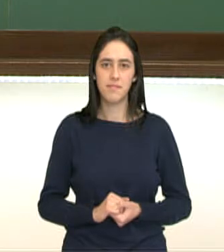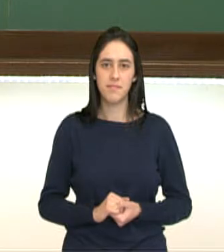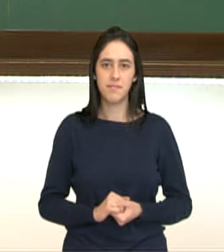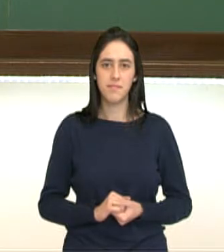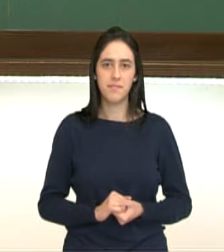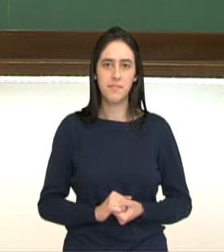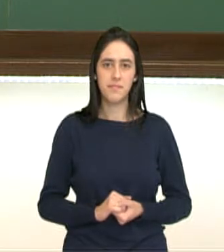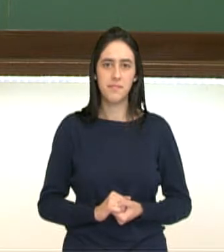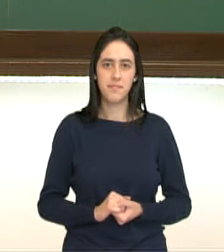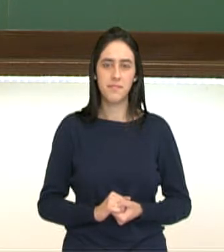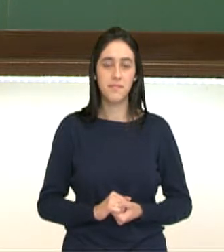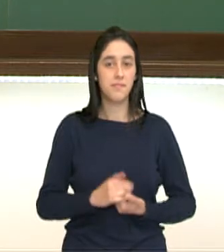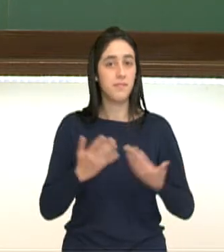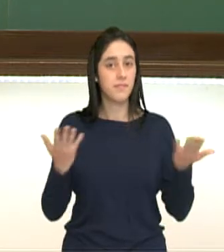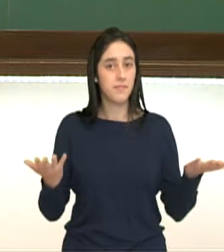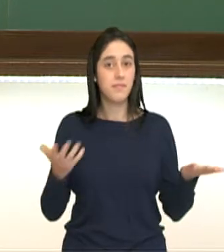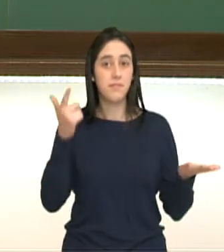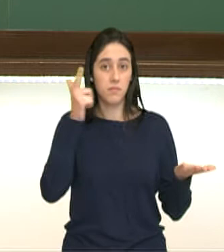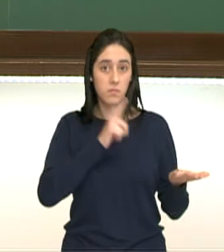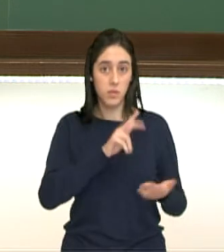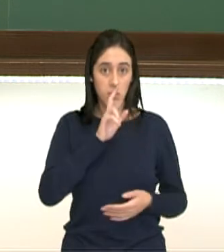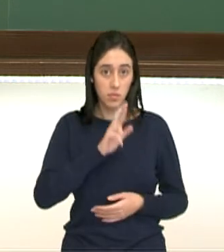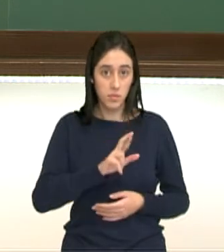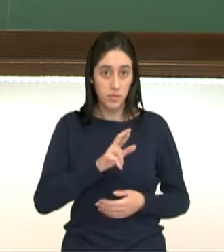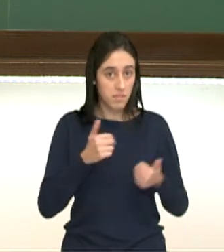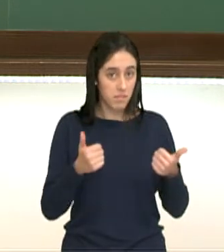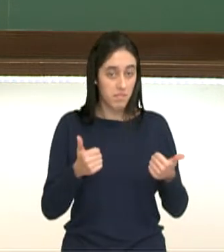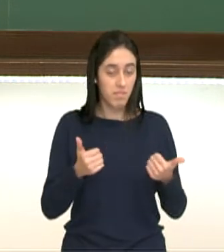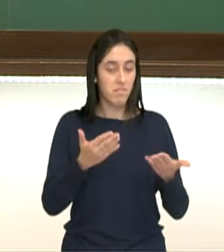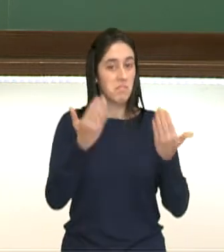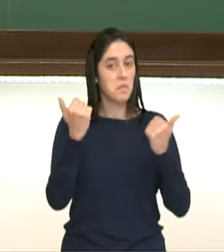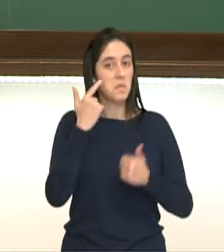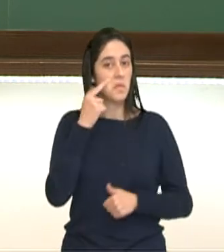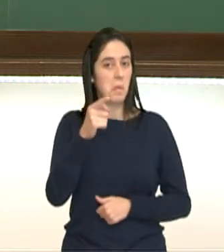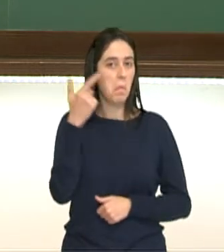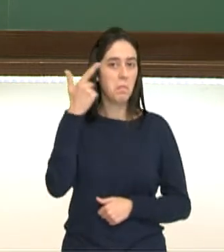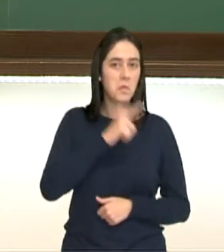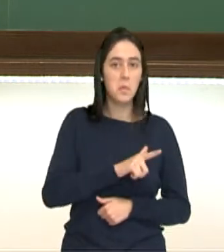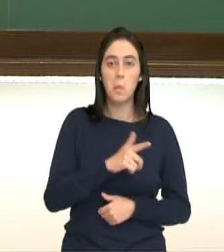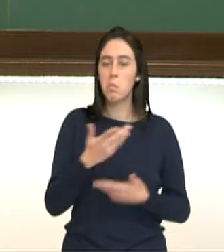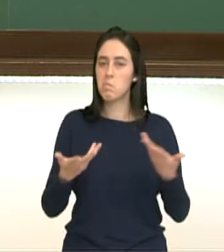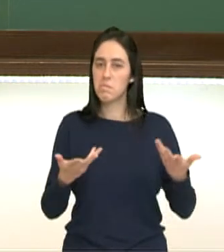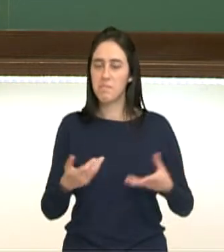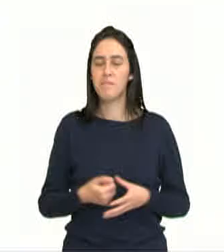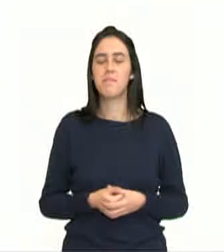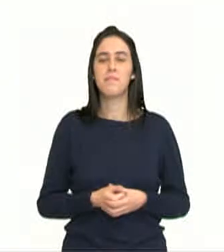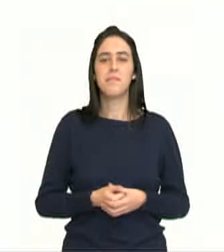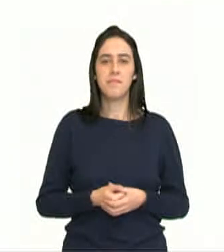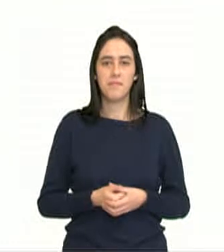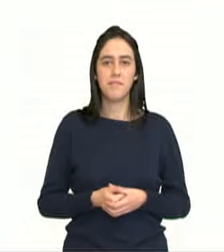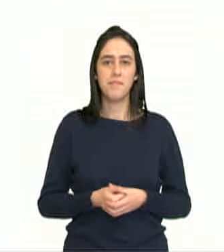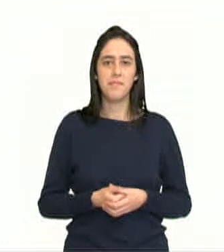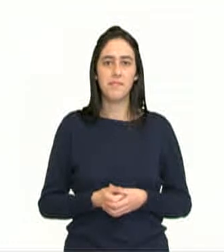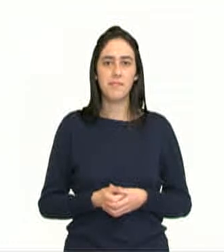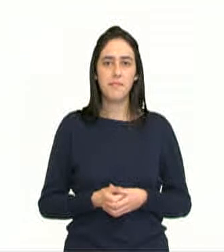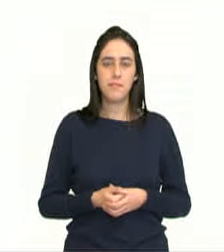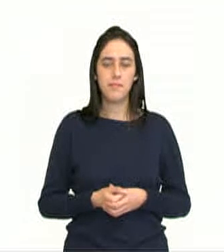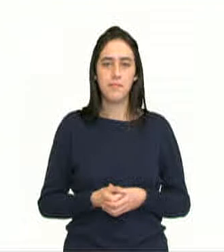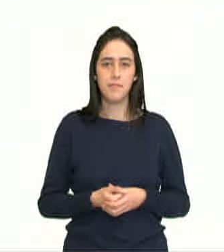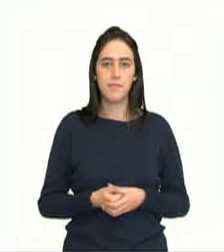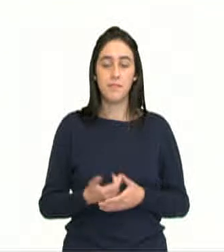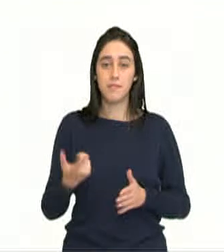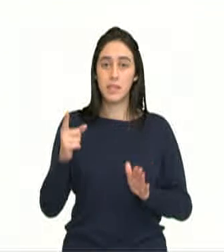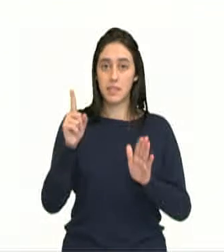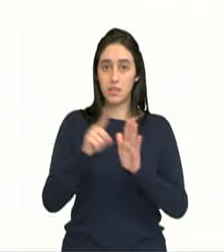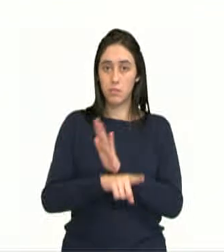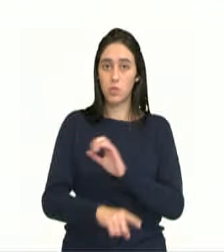E aí, pessoal, resolveram as questões? Vamos ver se vocês acertaram? Olha só. Gente, então, para a questão